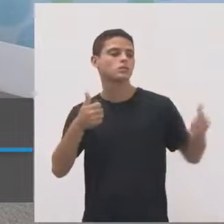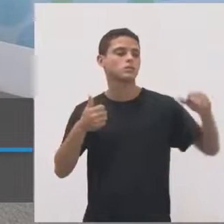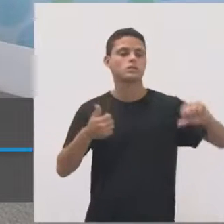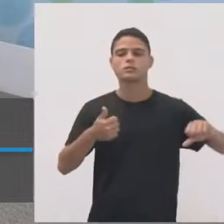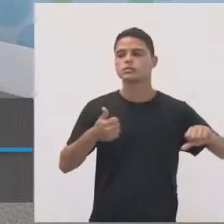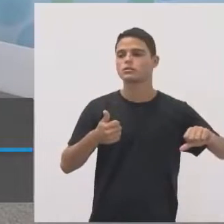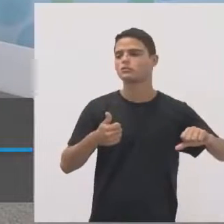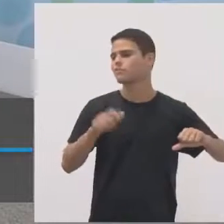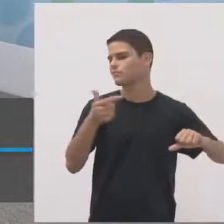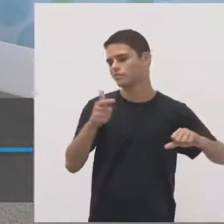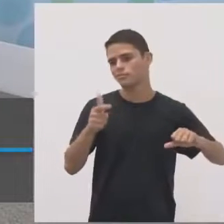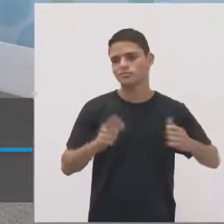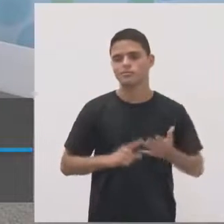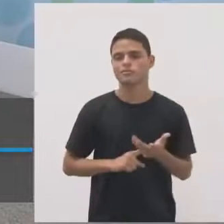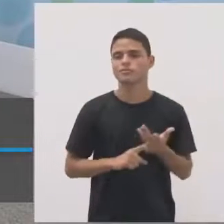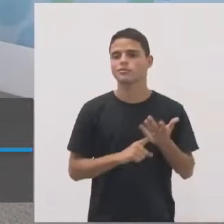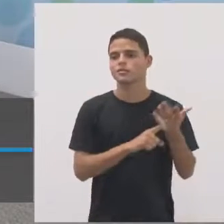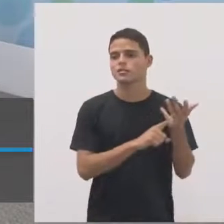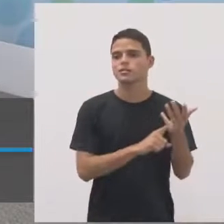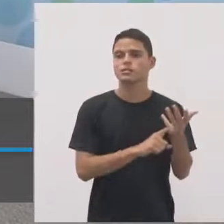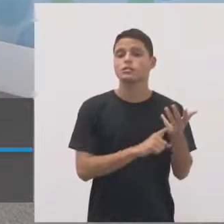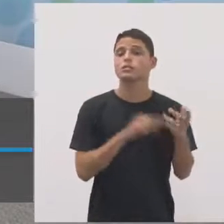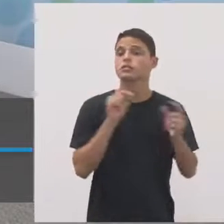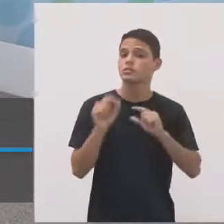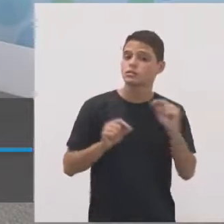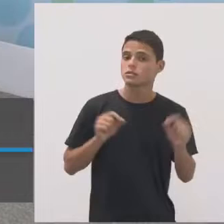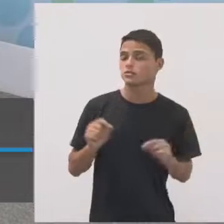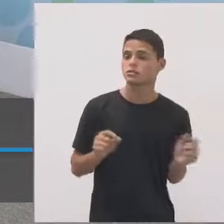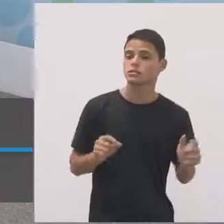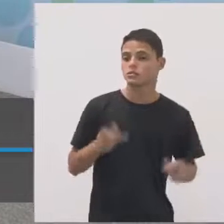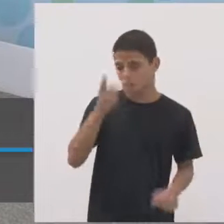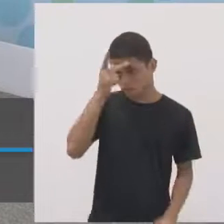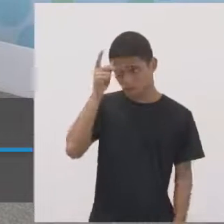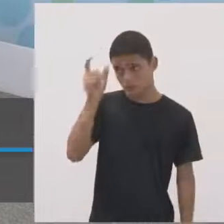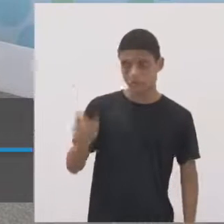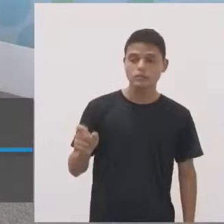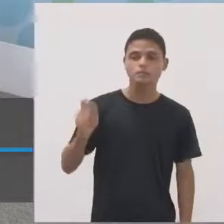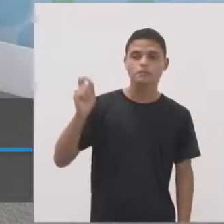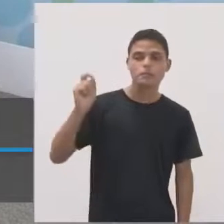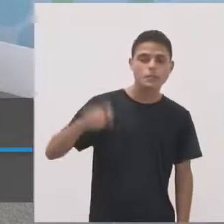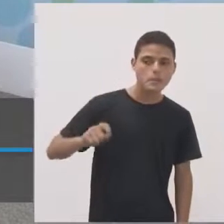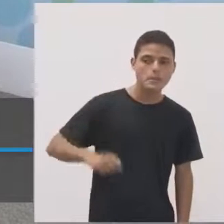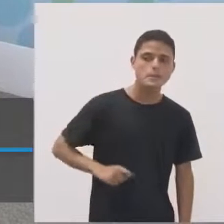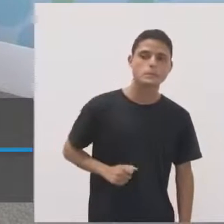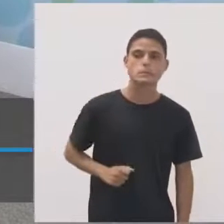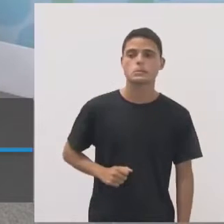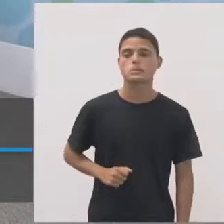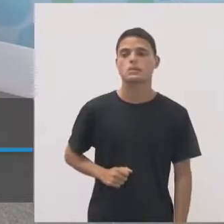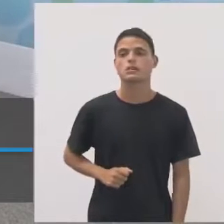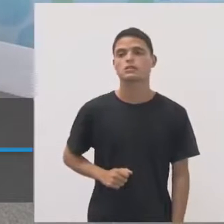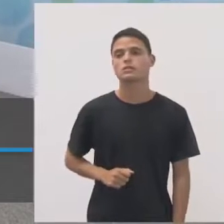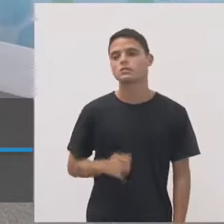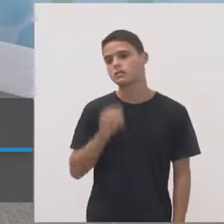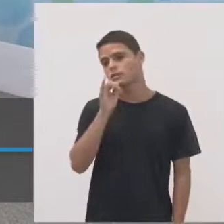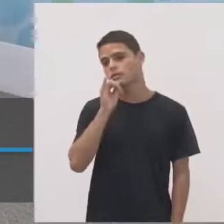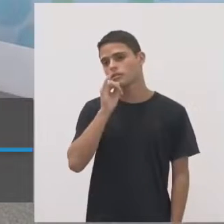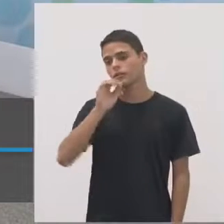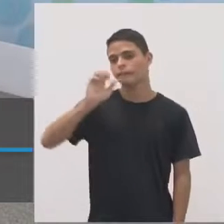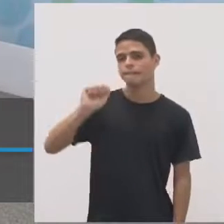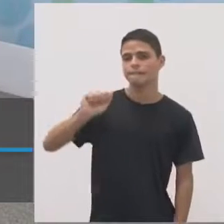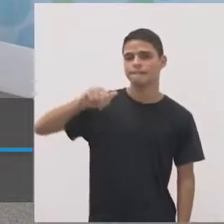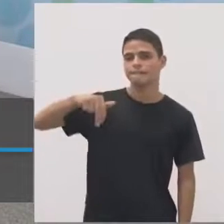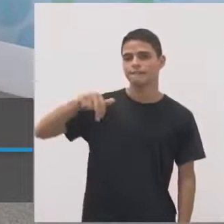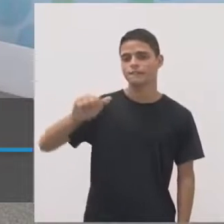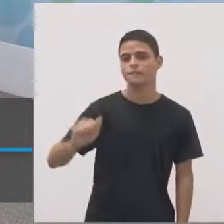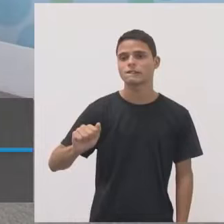existe na tecnologia. Sempre o que existe é o que o usuário se identifica mais, o que ele acha mais fácil. A Ana usa iOS,